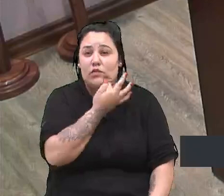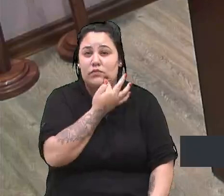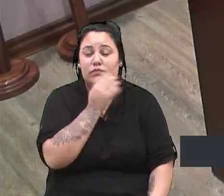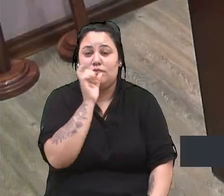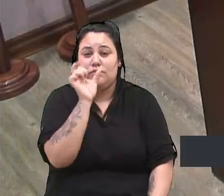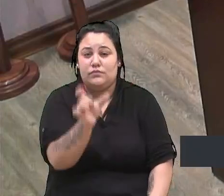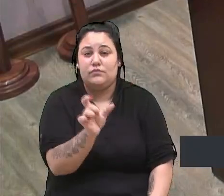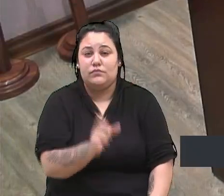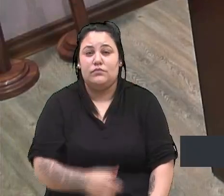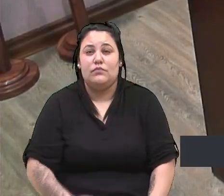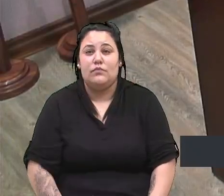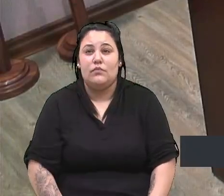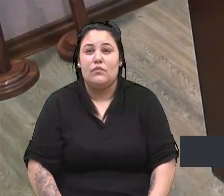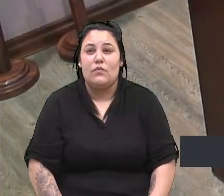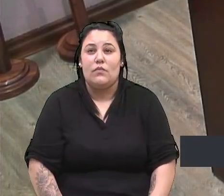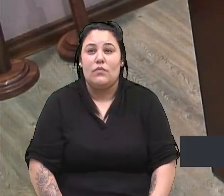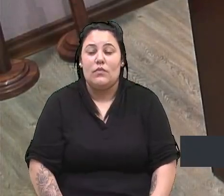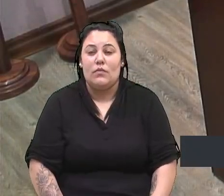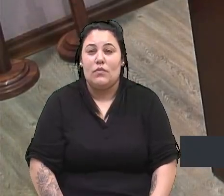Palavra.